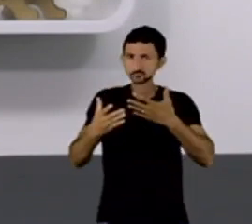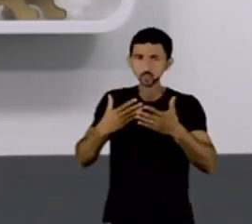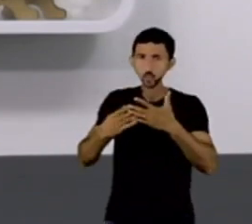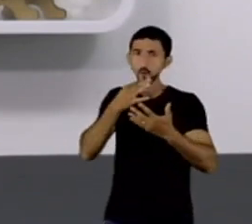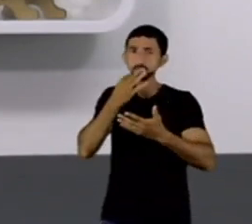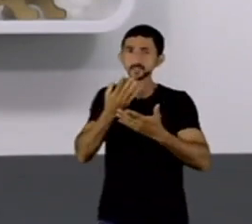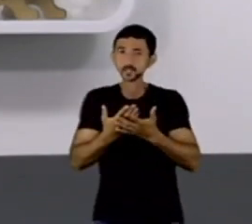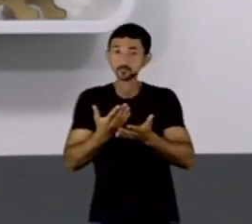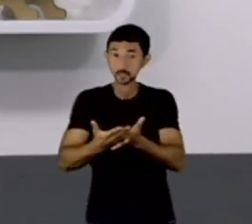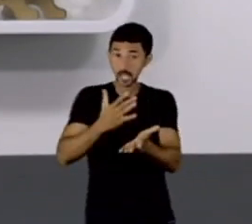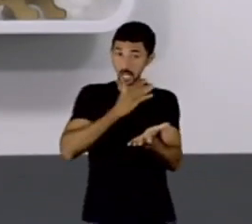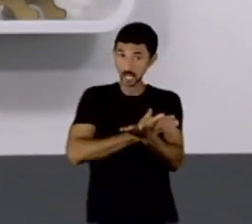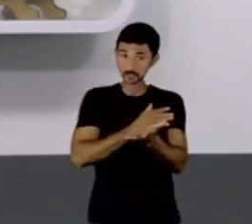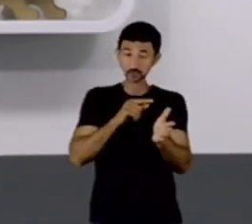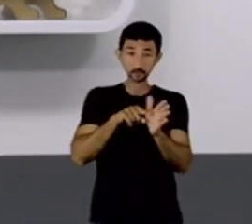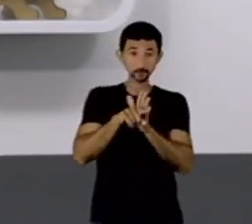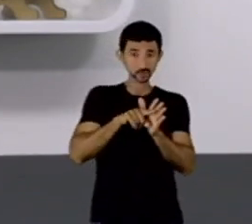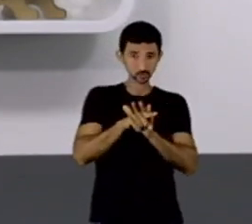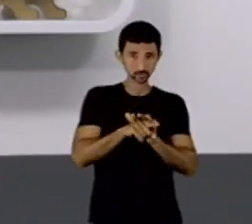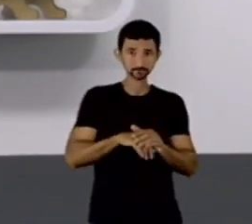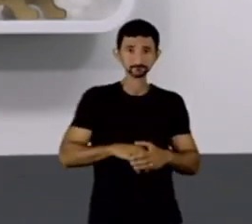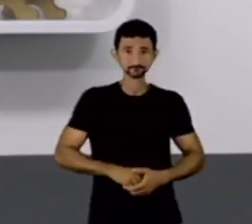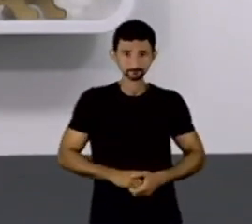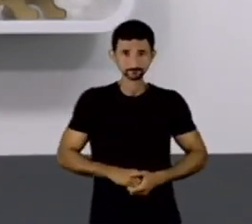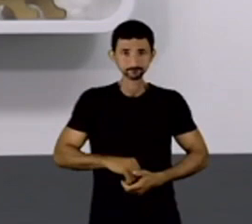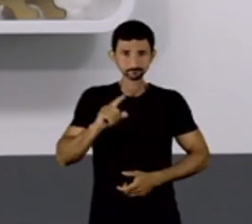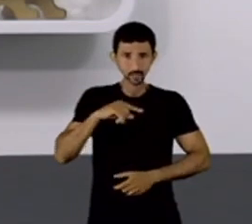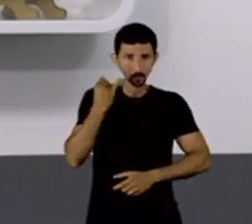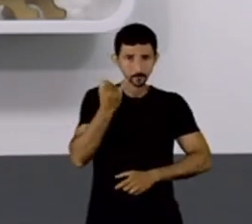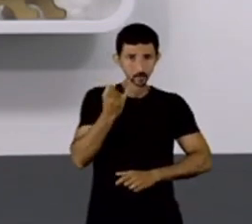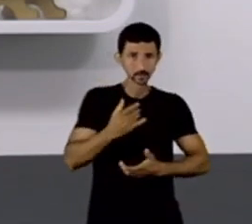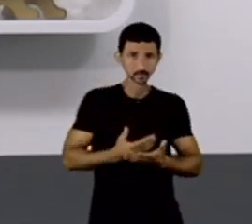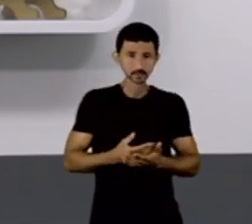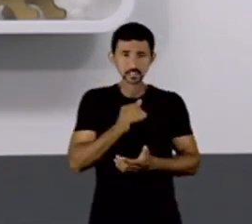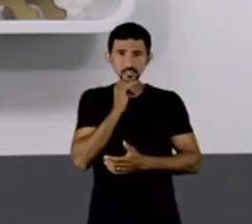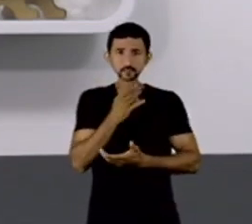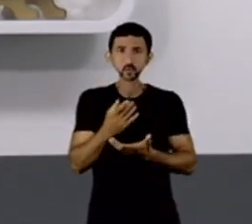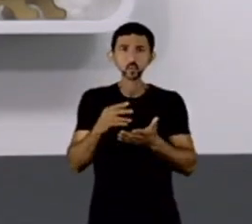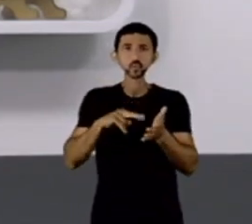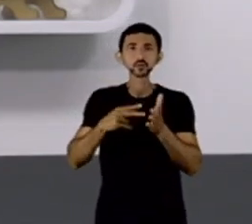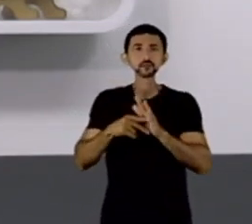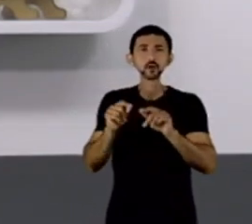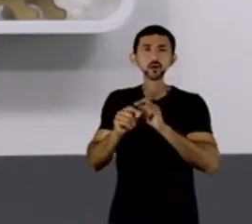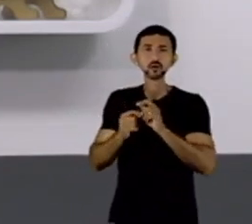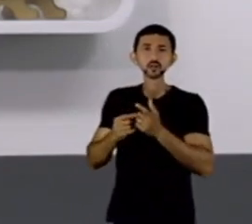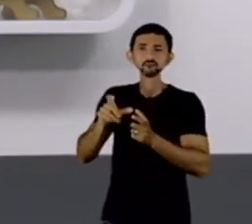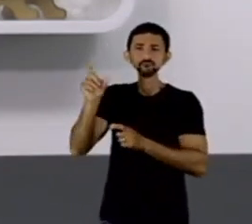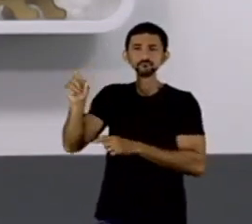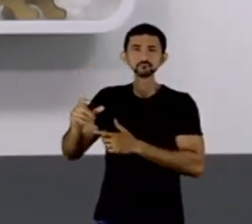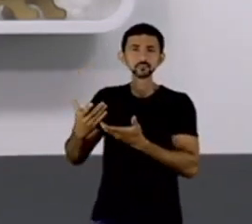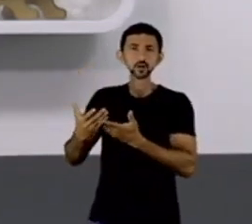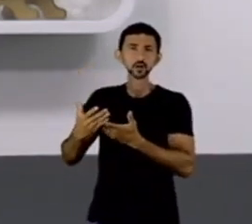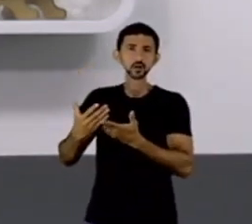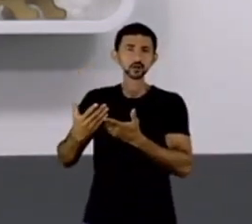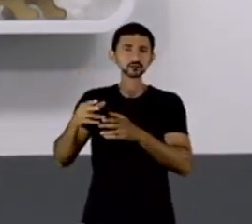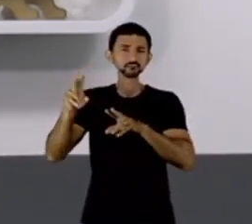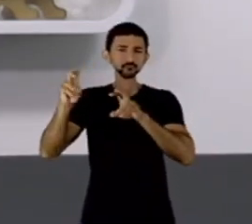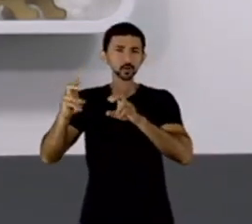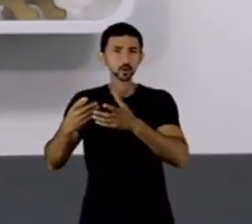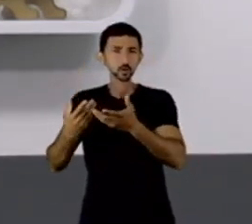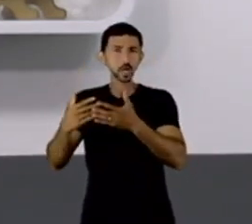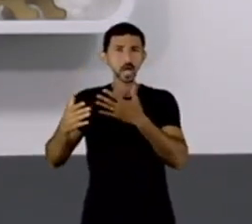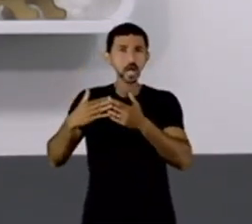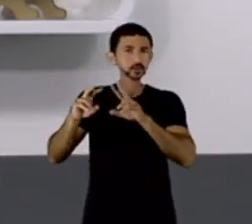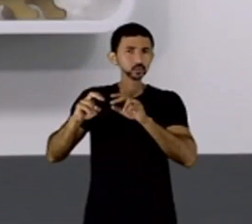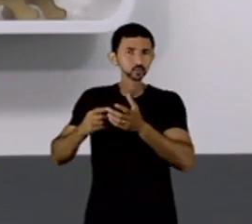você pesquise a respeito dessa ideia. Isso significa o quê? Que alguém disse alguma coisa sobre um determinado assunto